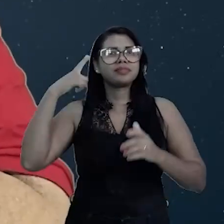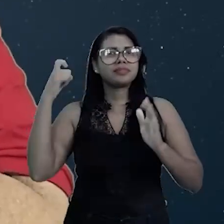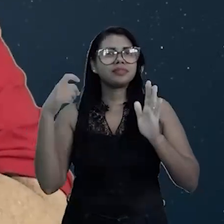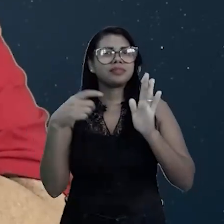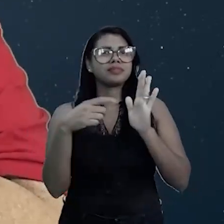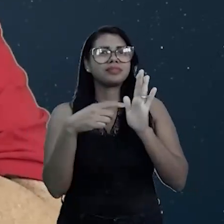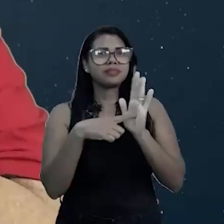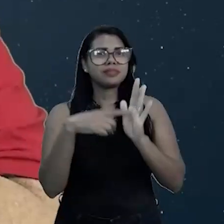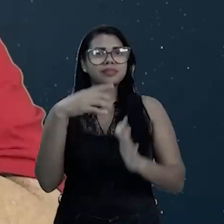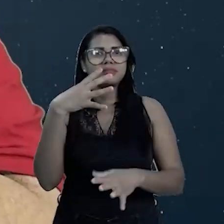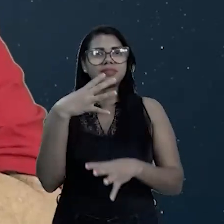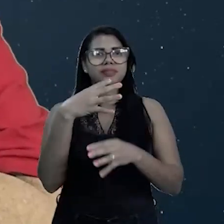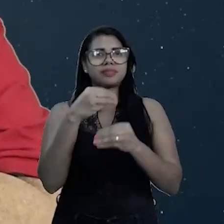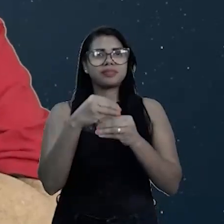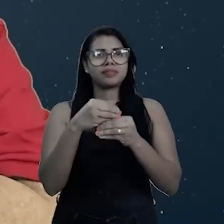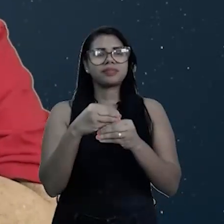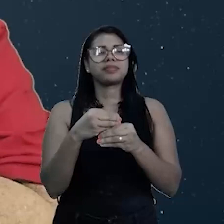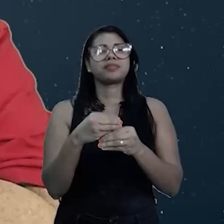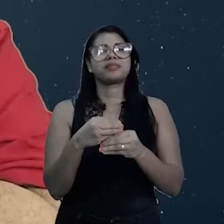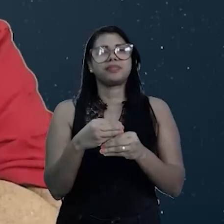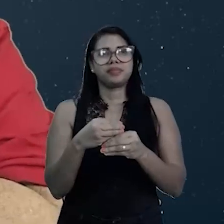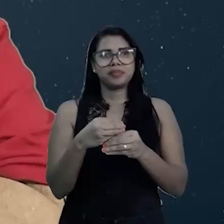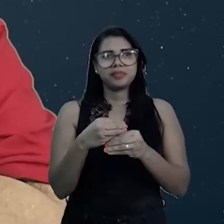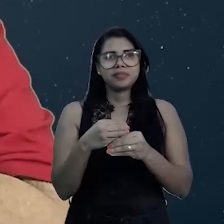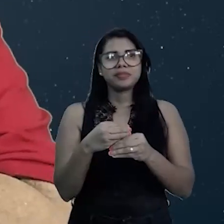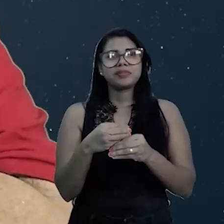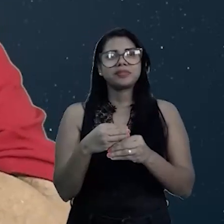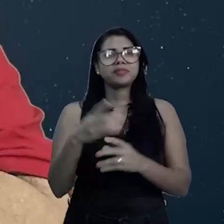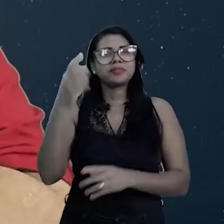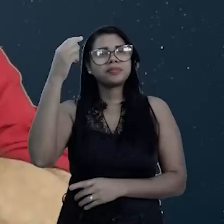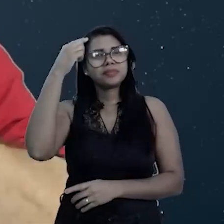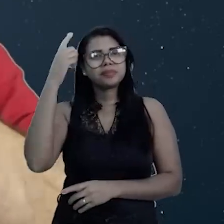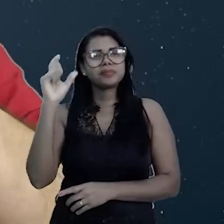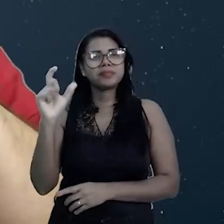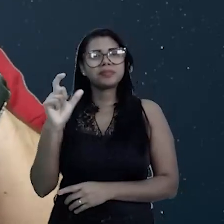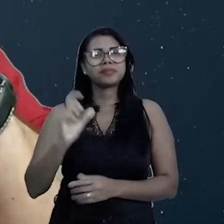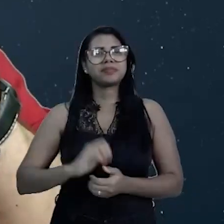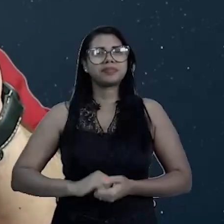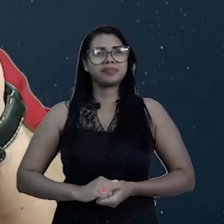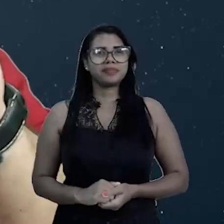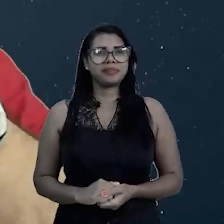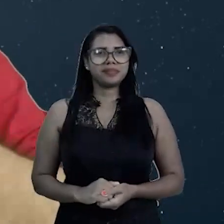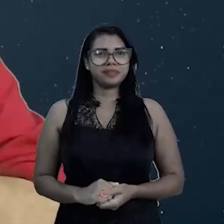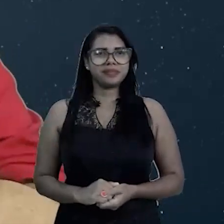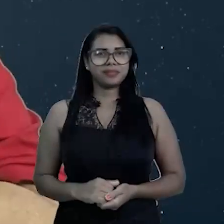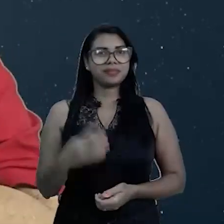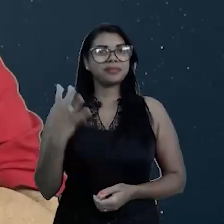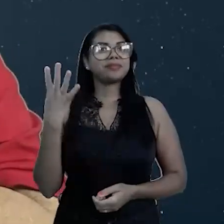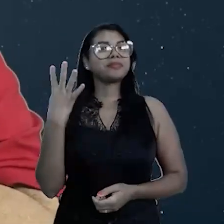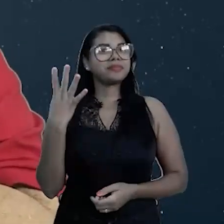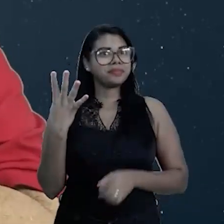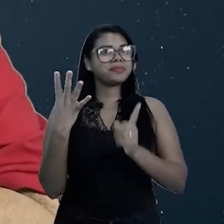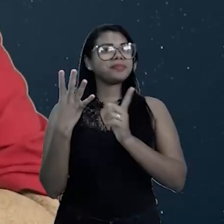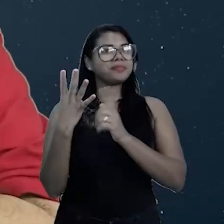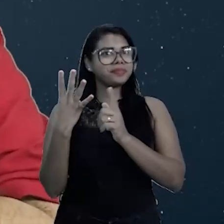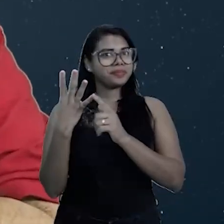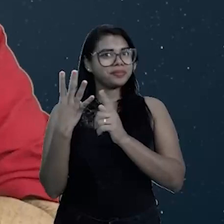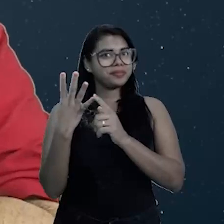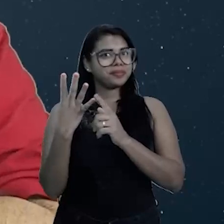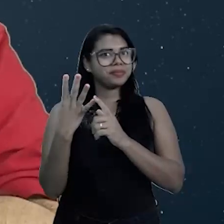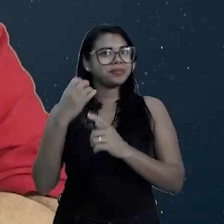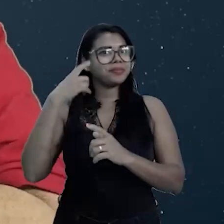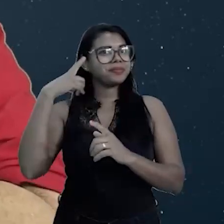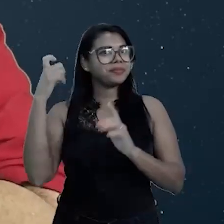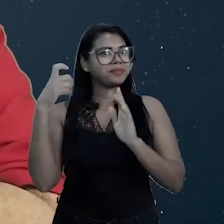figura de construção, figura de pensamento, figura de palavras. Divida aí as quatro. Figura de